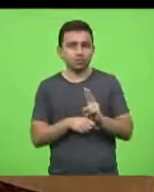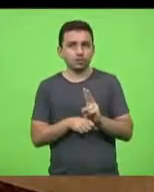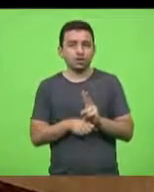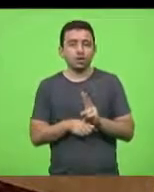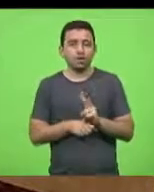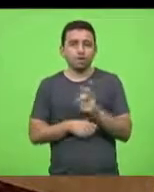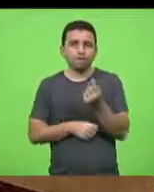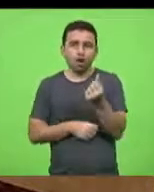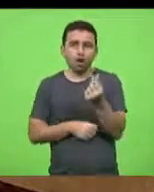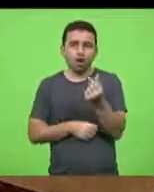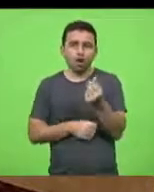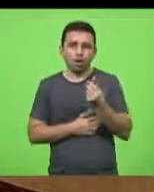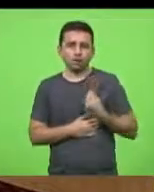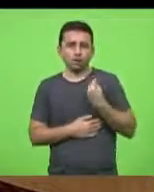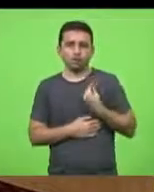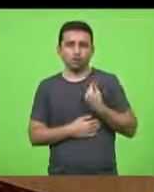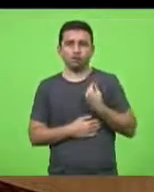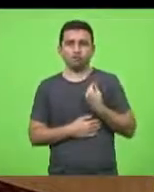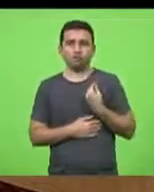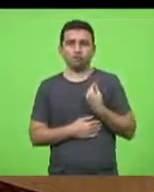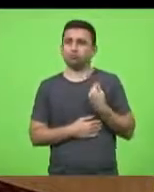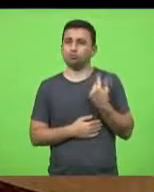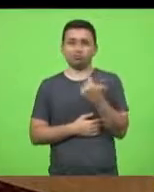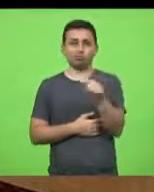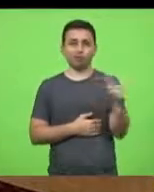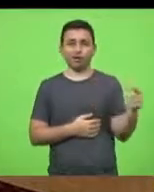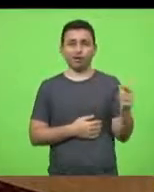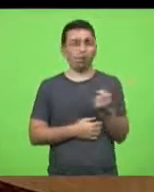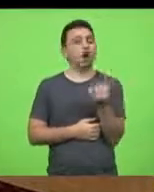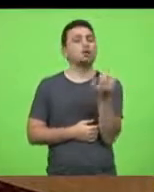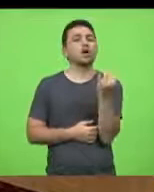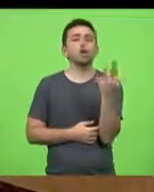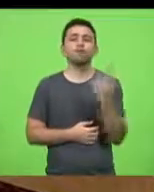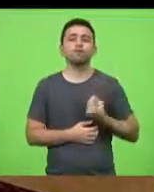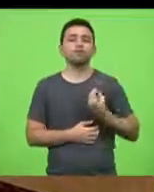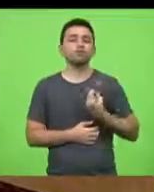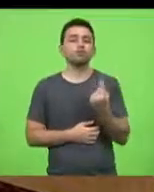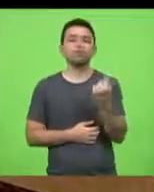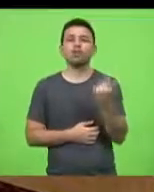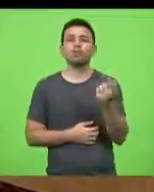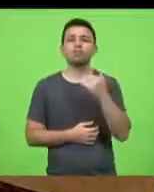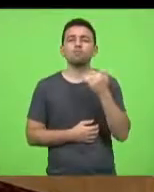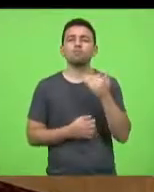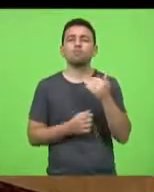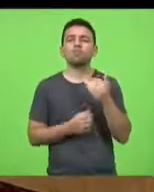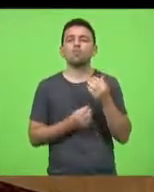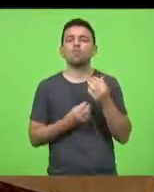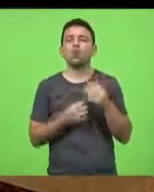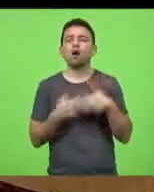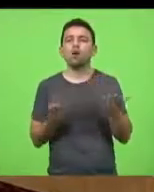vida não tem como quantificar isso. E, obviamente,